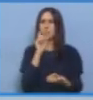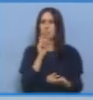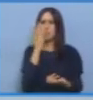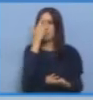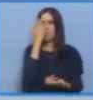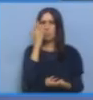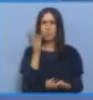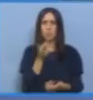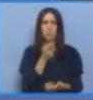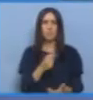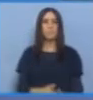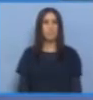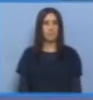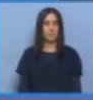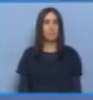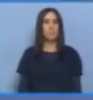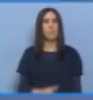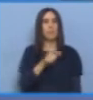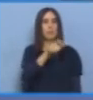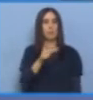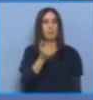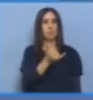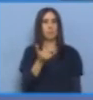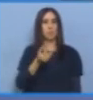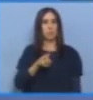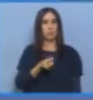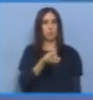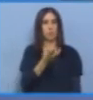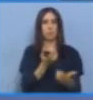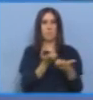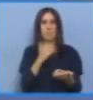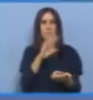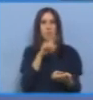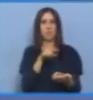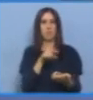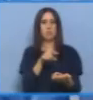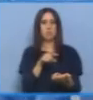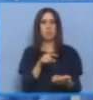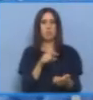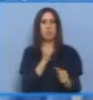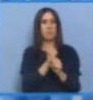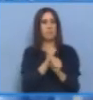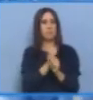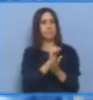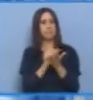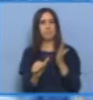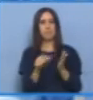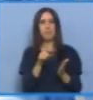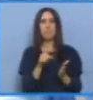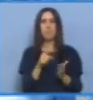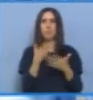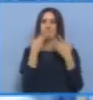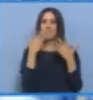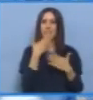números. Estes 22 que dou mais enfoque, que deixam o seu emprego, são números muito